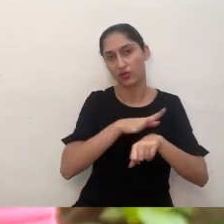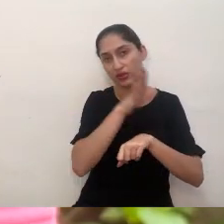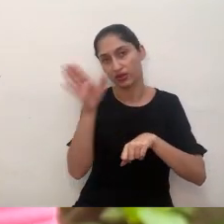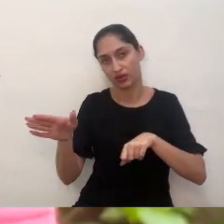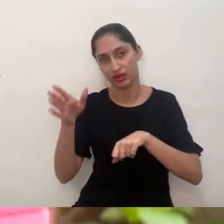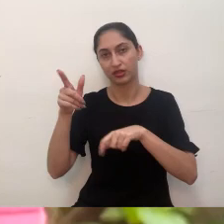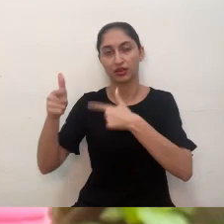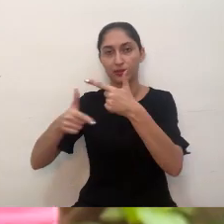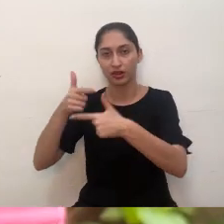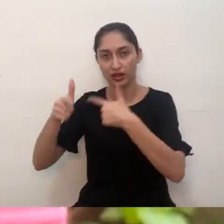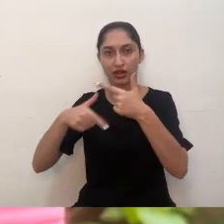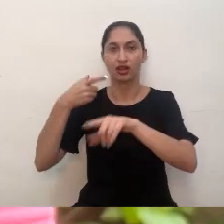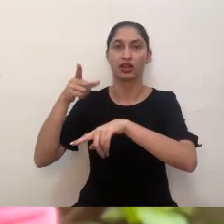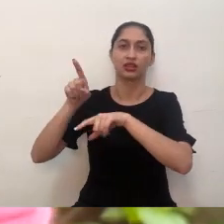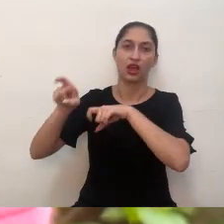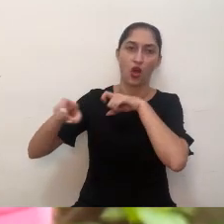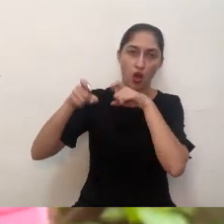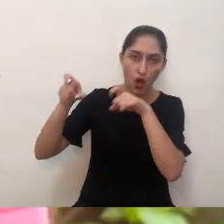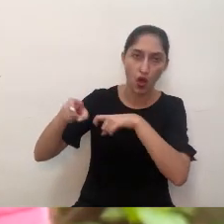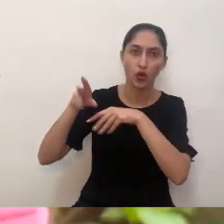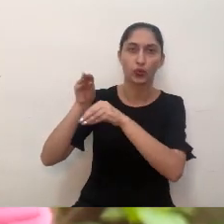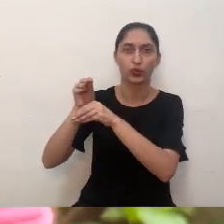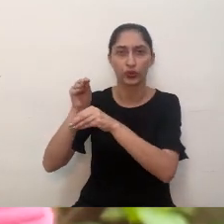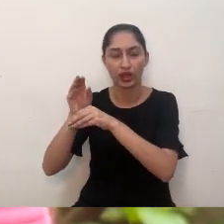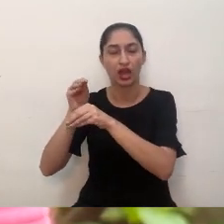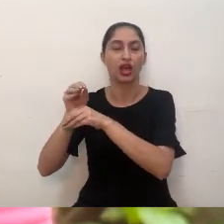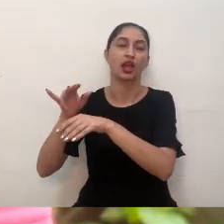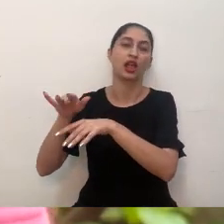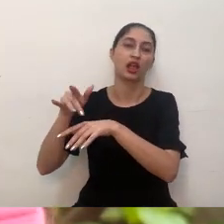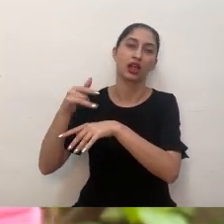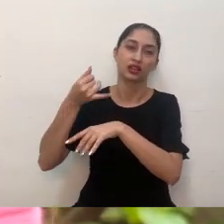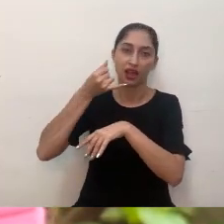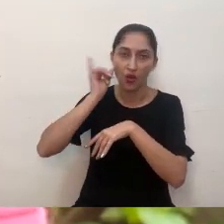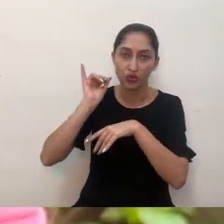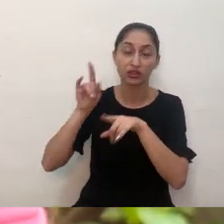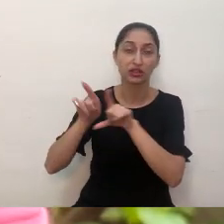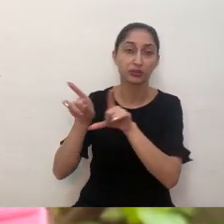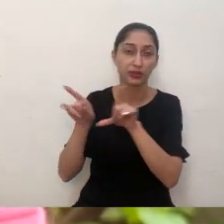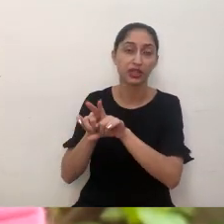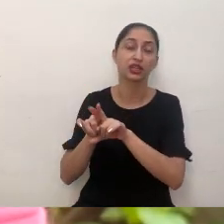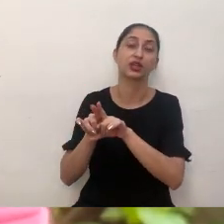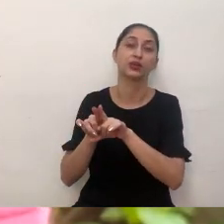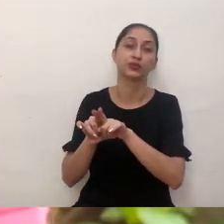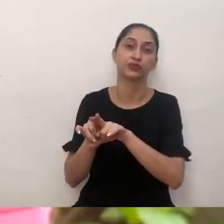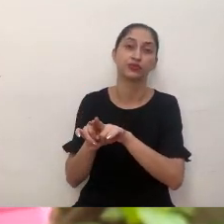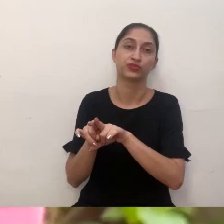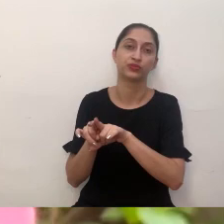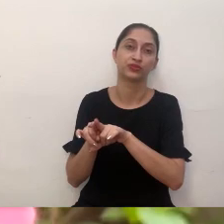roça, trabalhar na roça, no garimpo. Foi um bom tempo assim, mas era muito bom mesmo.